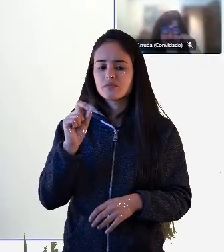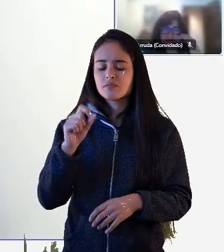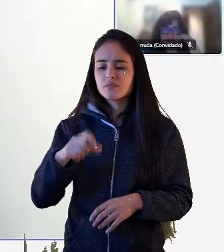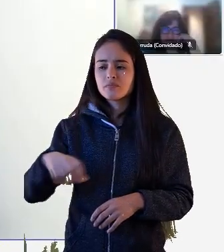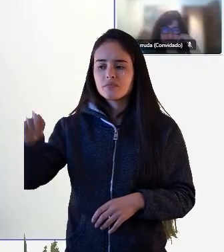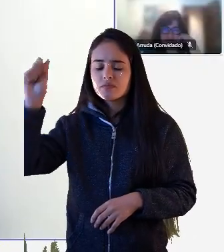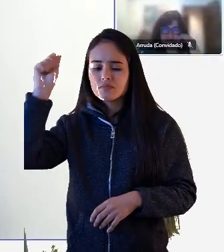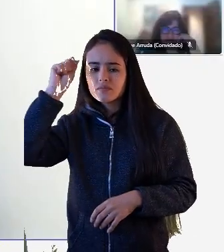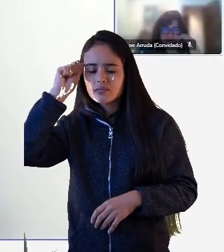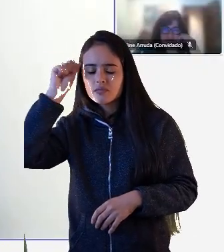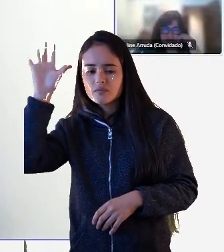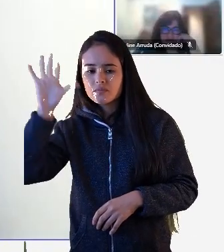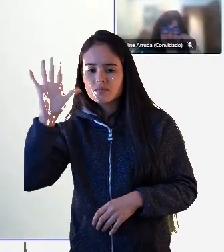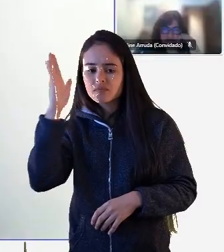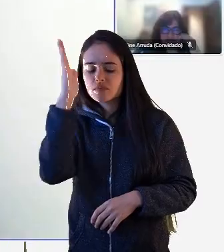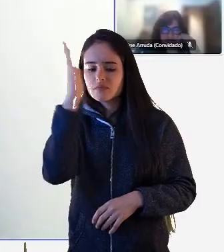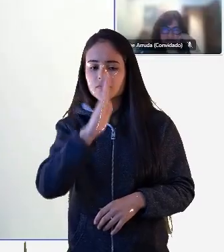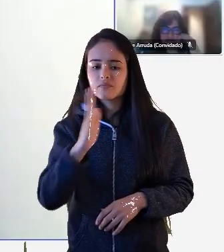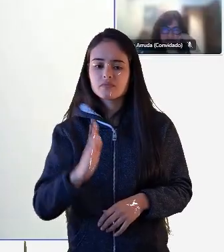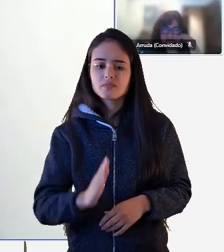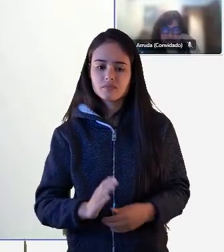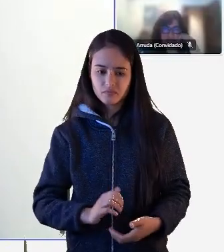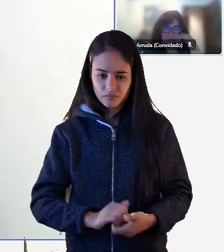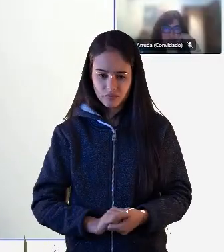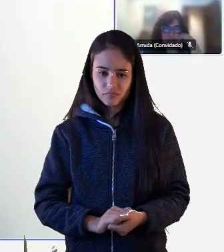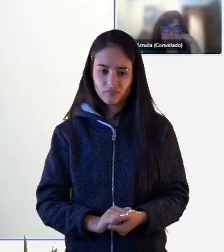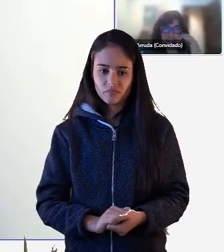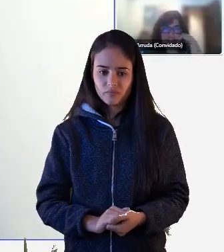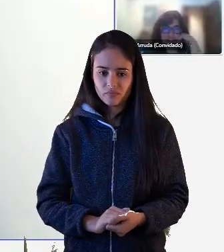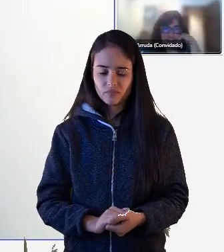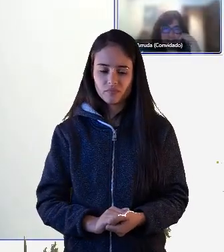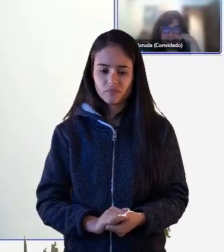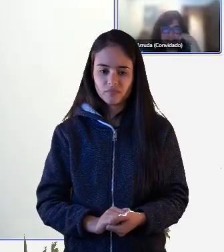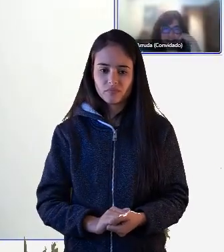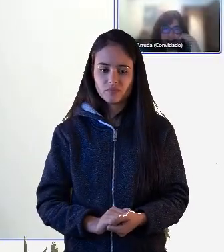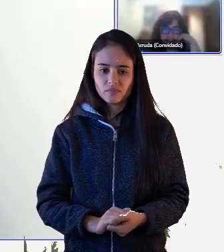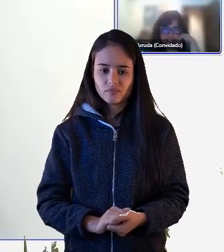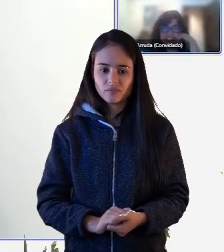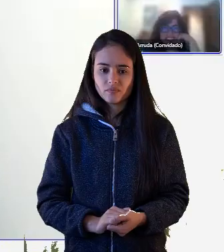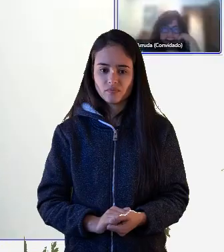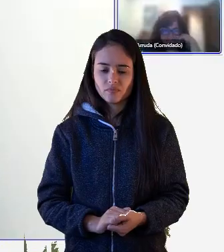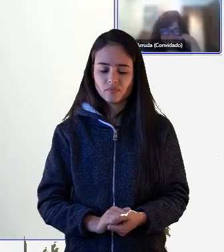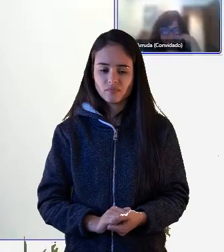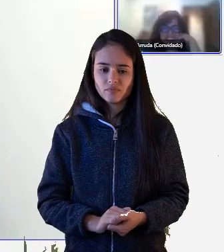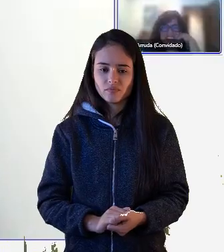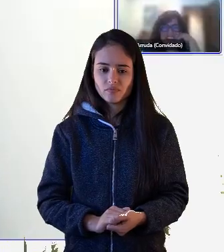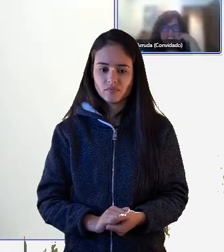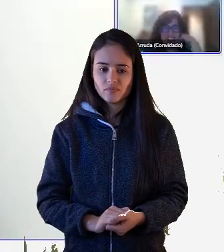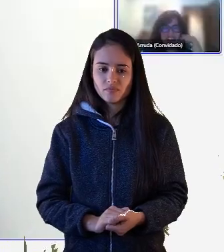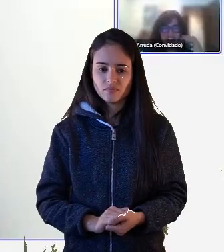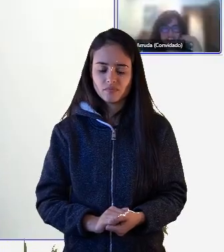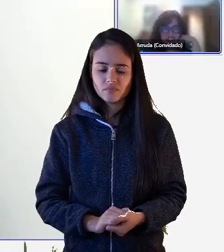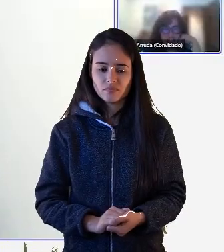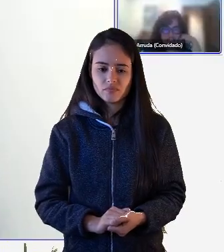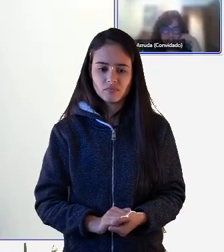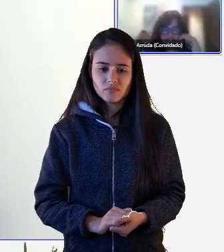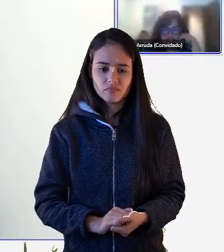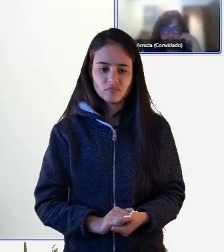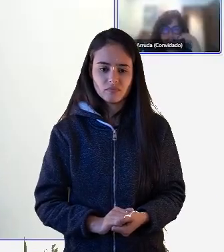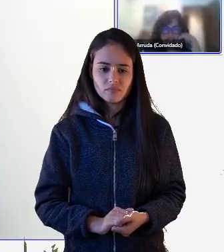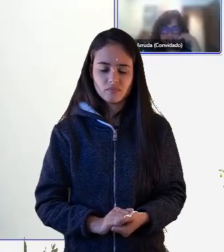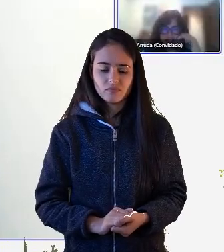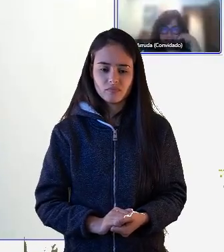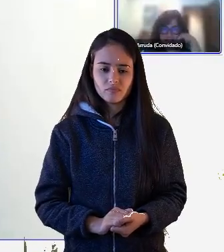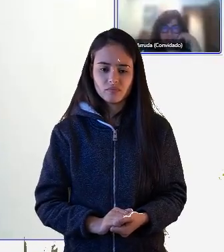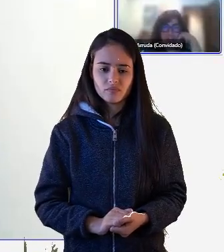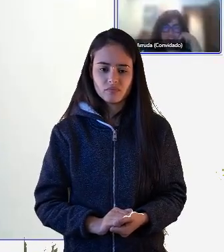lideranças negras de movimentos negros de sul de Eu Minas em São Paulo. vi, eu vi. Foram 15 mulheres Foi conversando. gente,